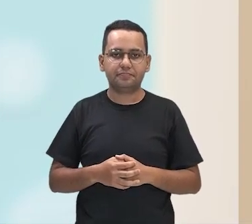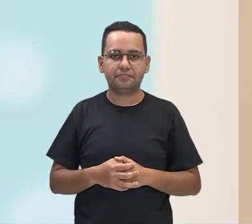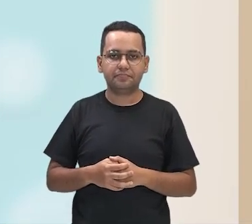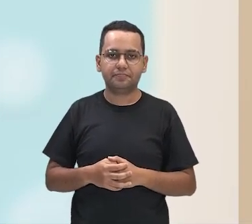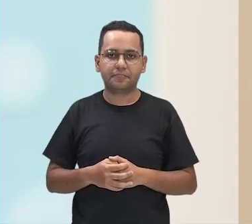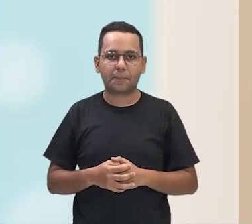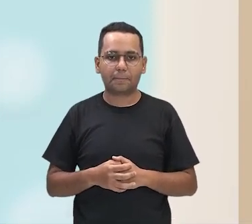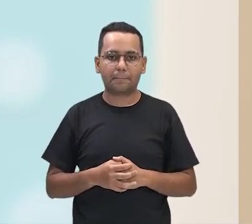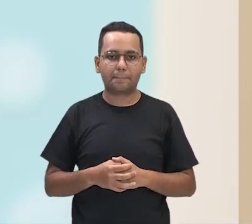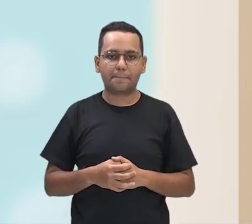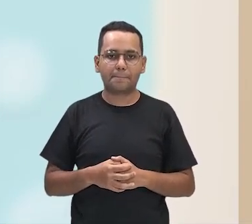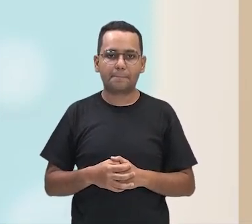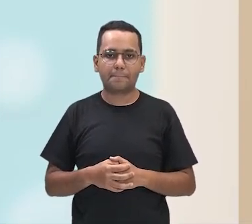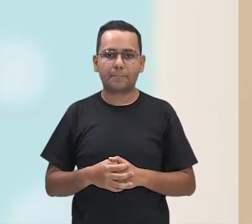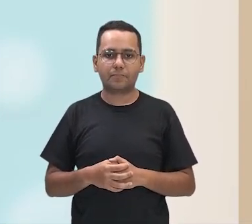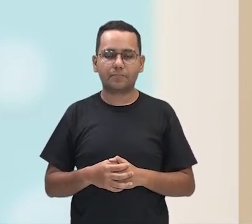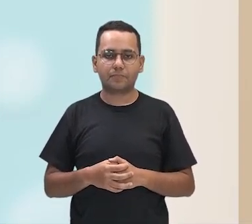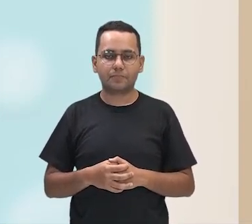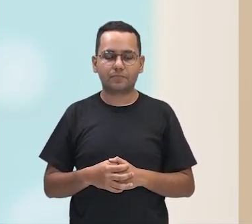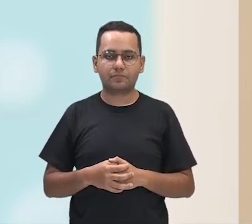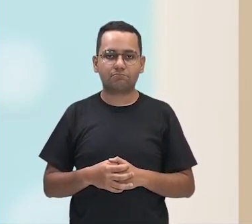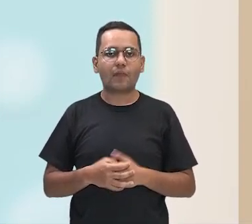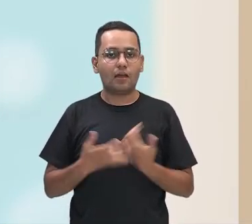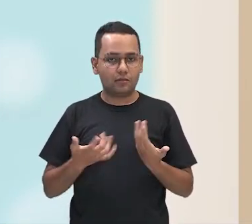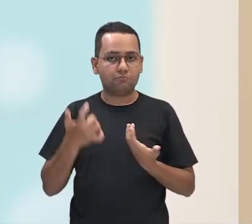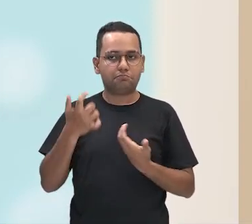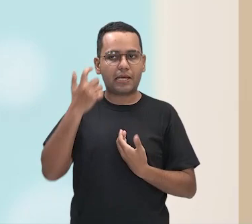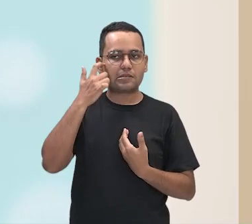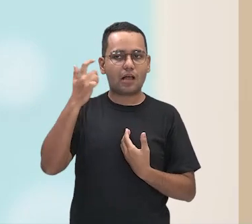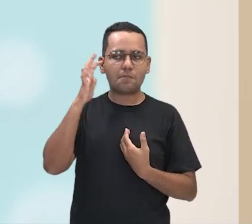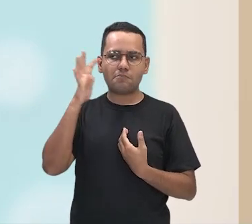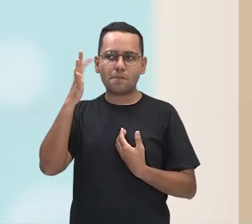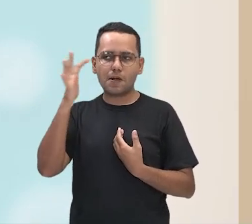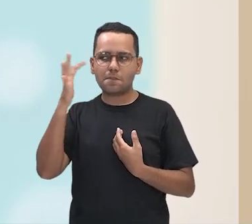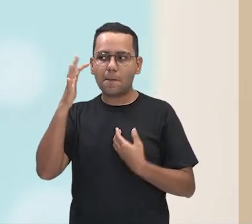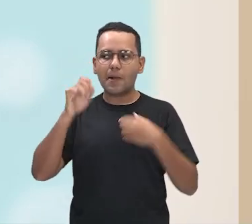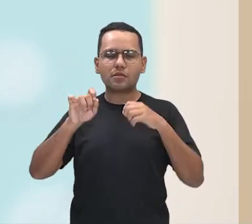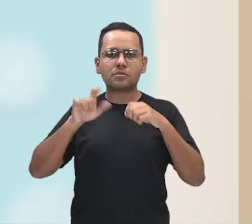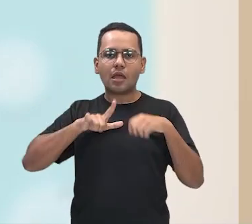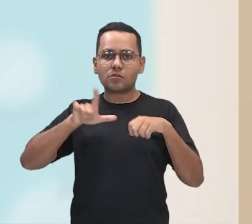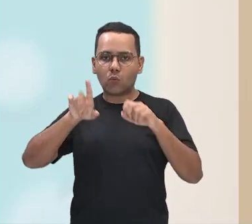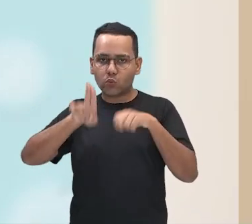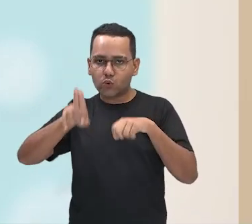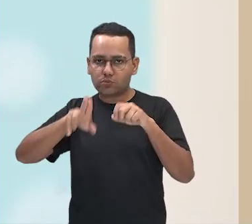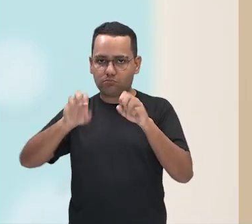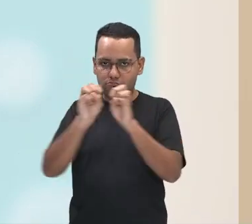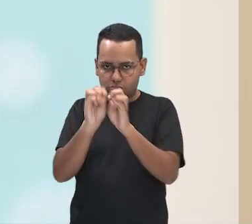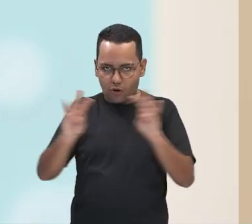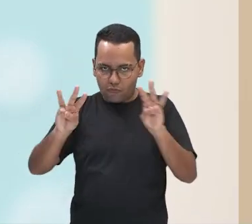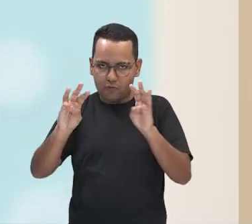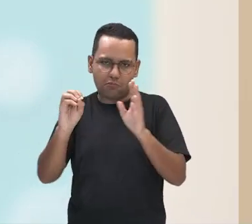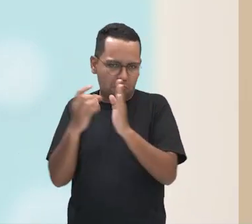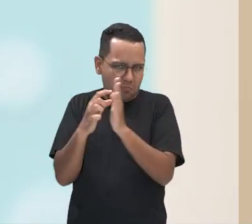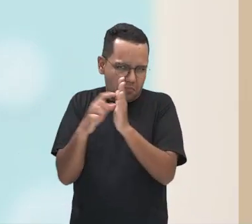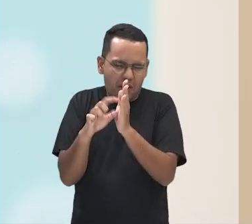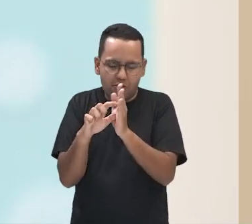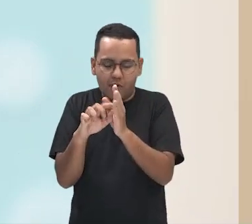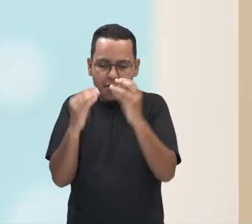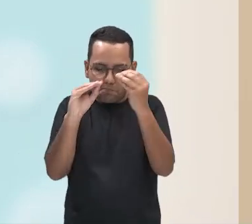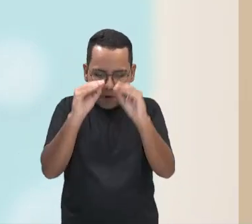a gente idealiza, coloca lá no computador, o computador faz o que tem que fazer e depois ele pode imprimir e a gente